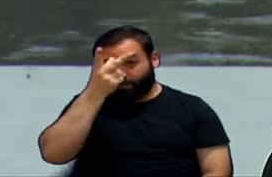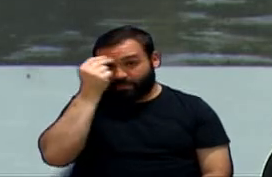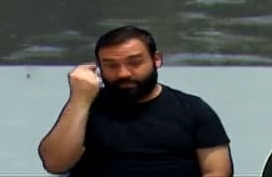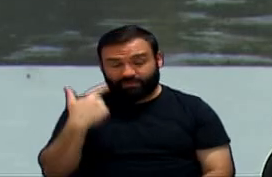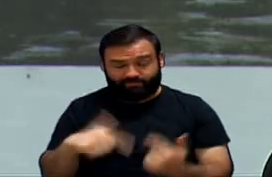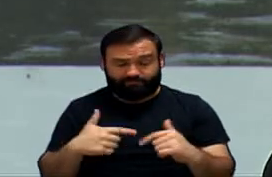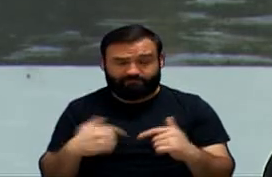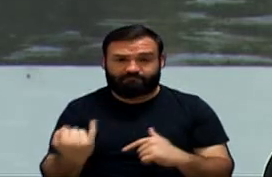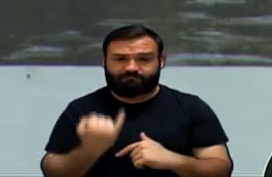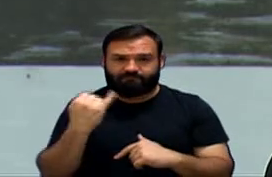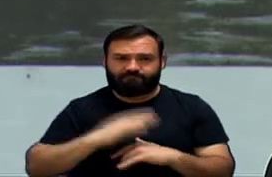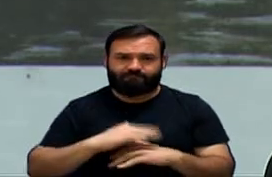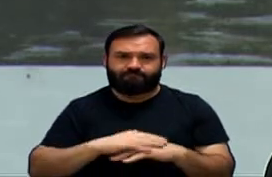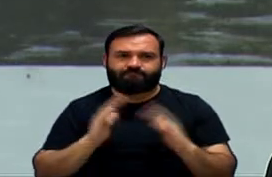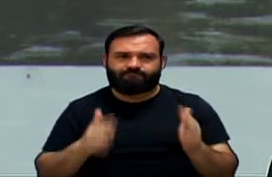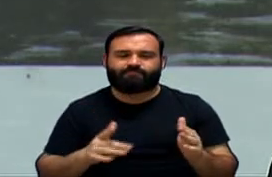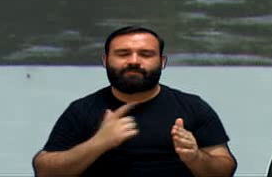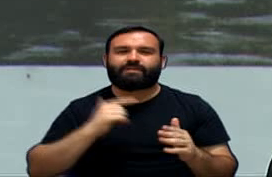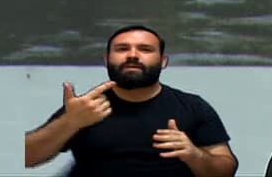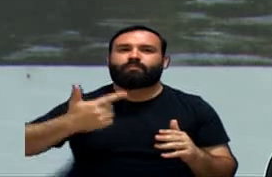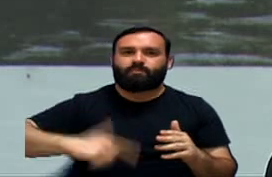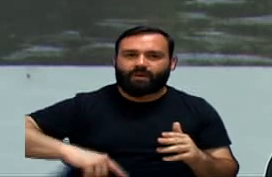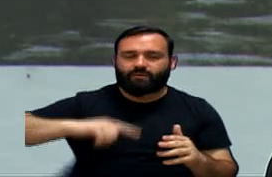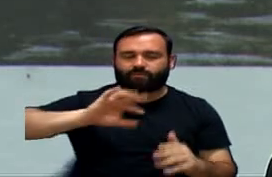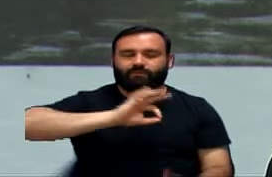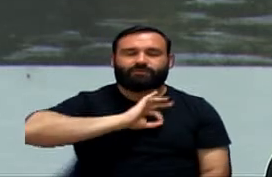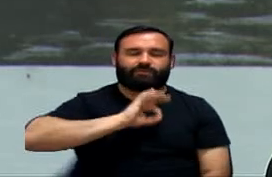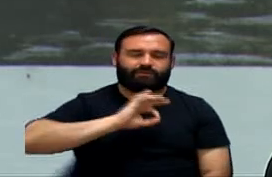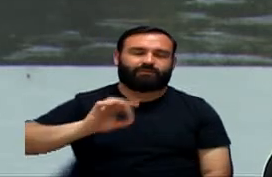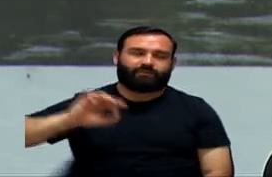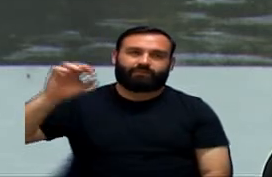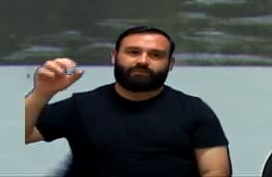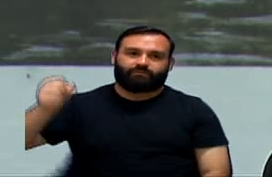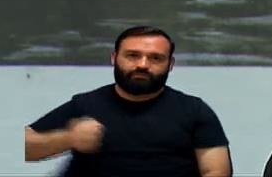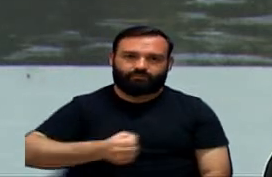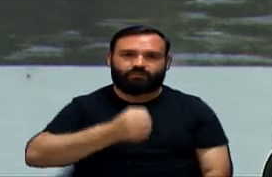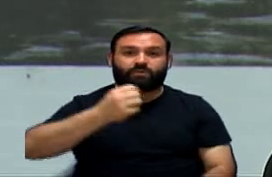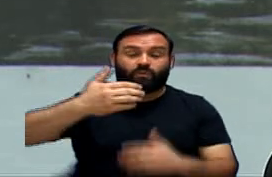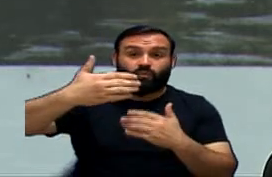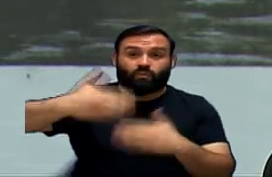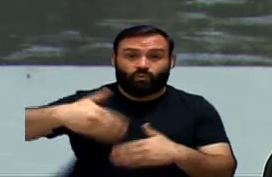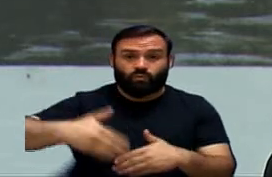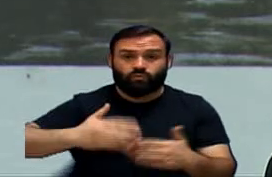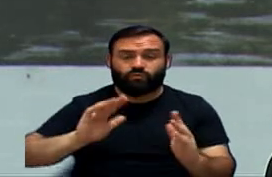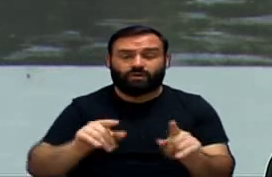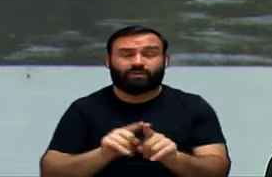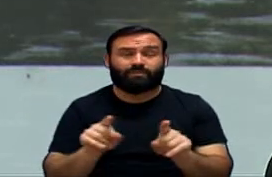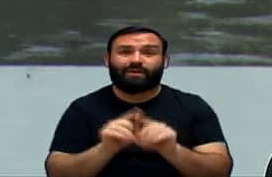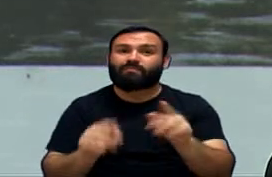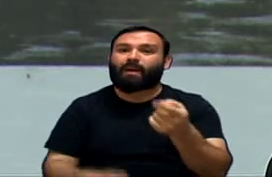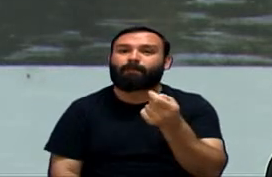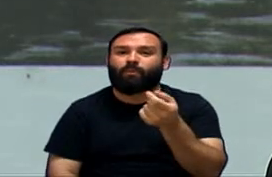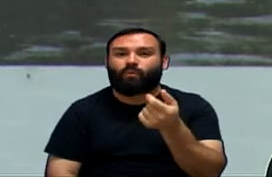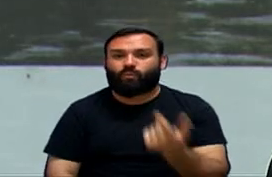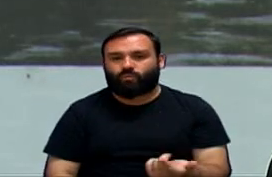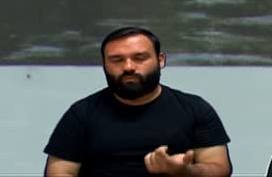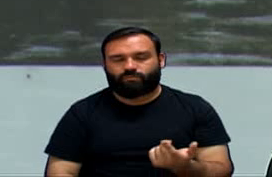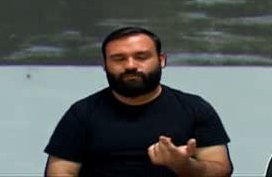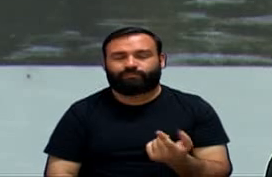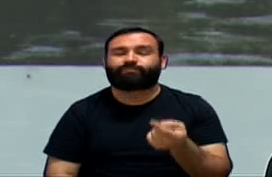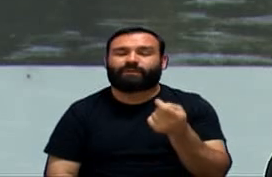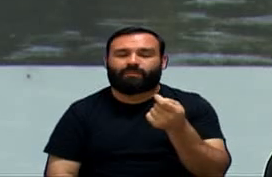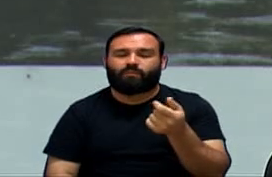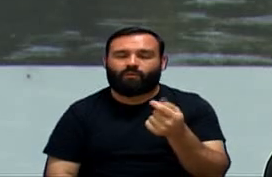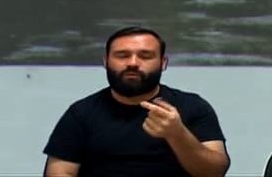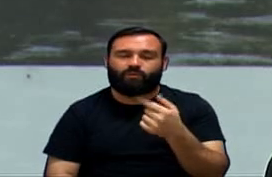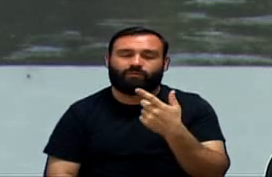trabalho importante trouxe mais guardas municipais ou abriu concurso Só que ainda é pouco ainda